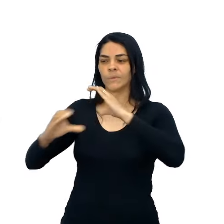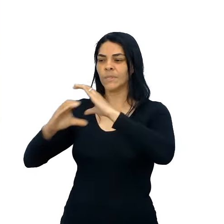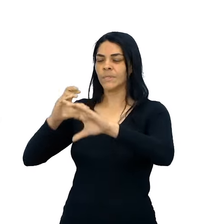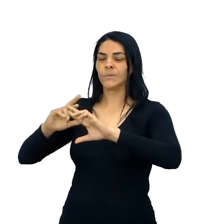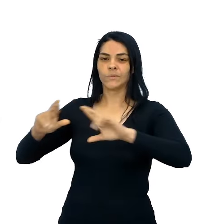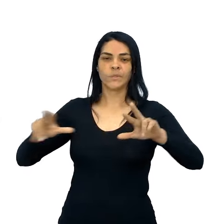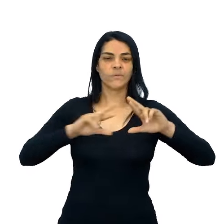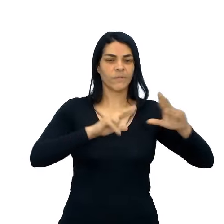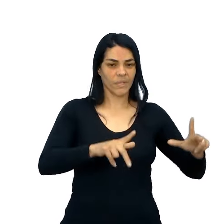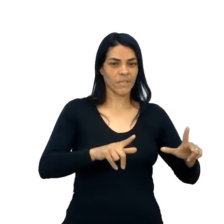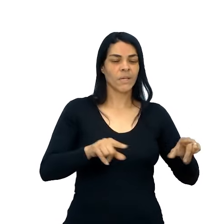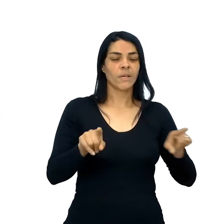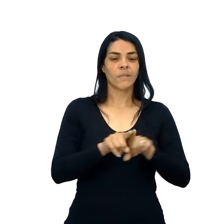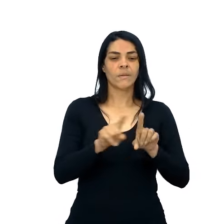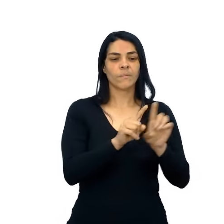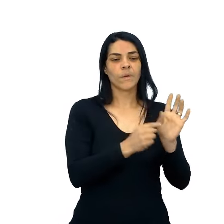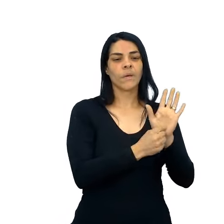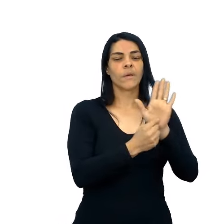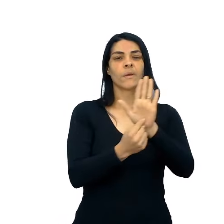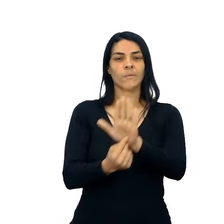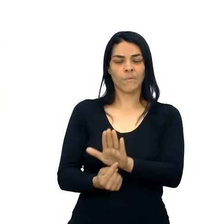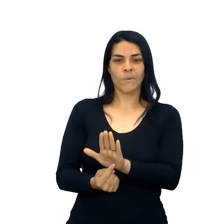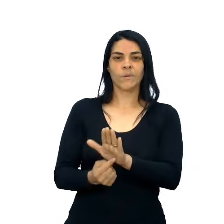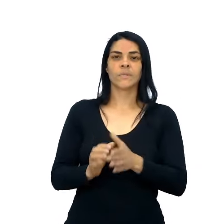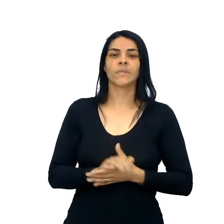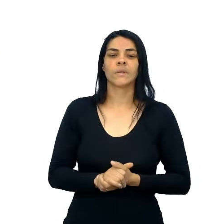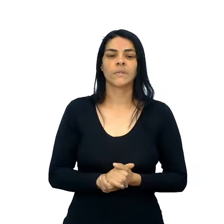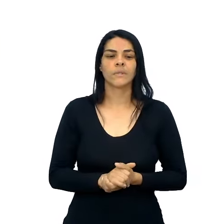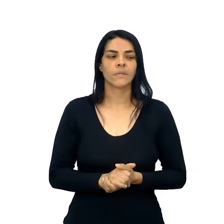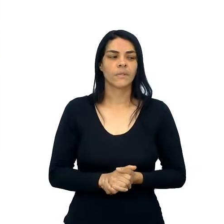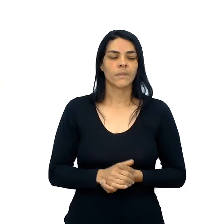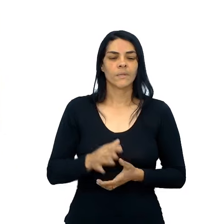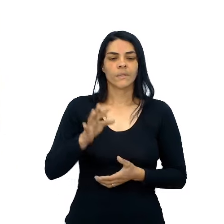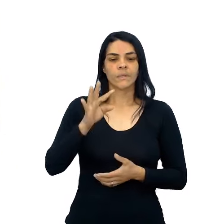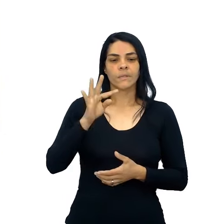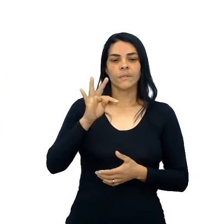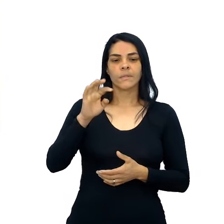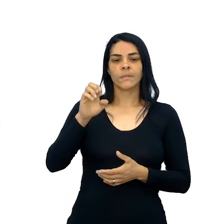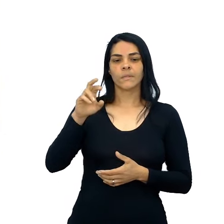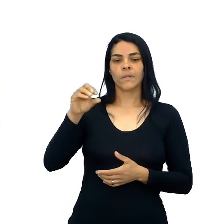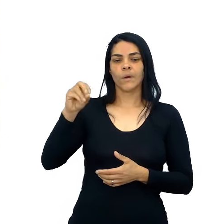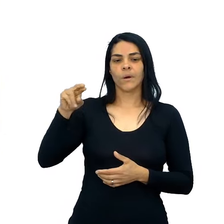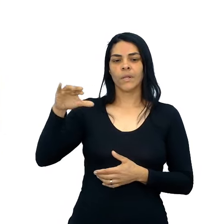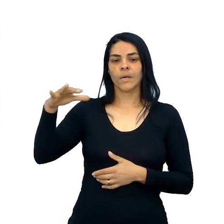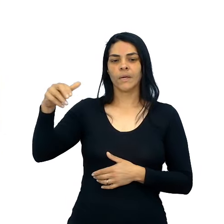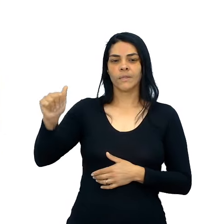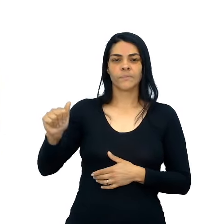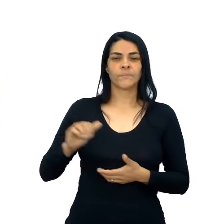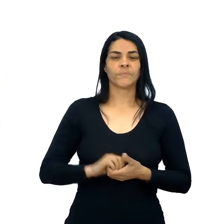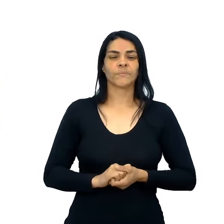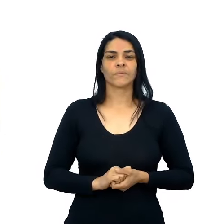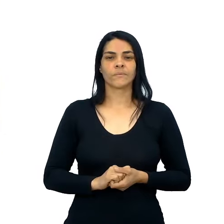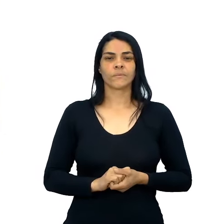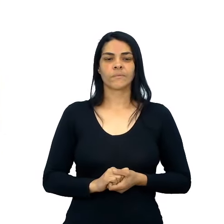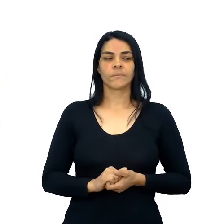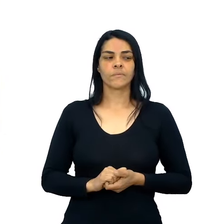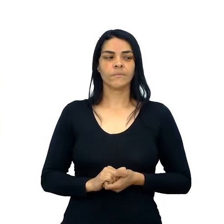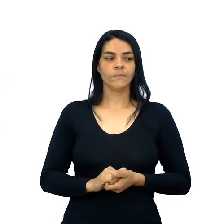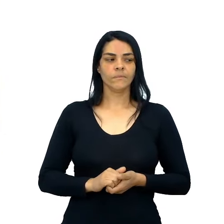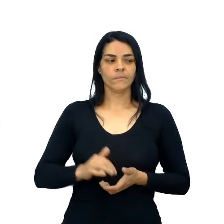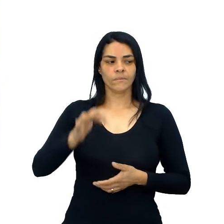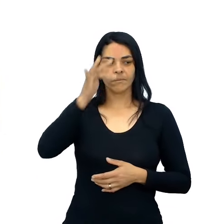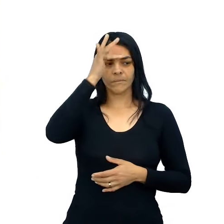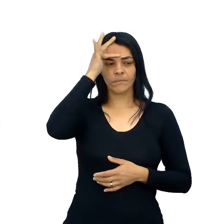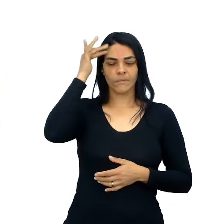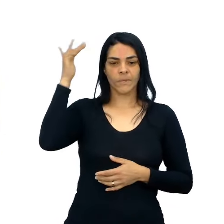Eles trazem também as concepções teóricas aí, principalmente de Bakhtin, não é? Para Bakhtin, olha,